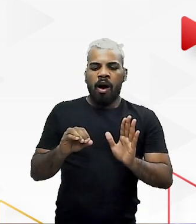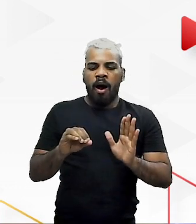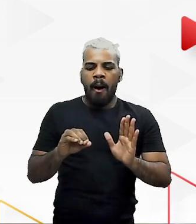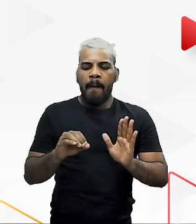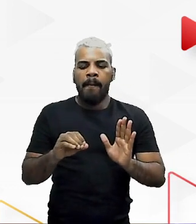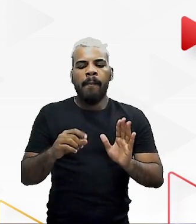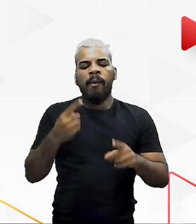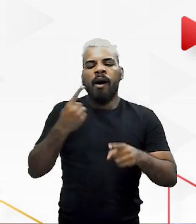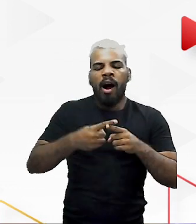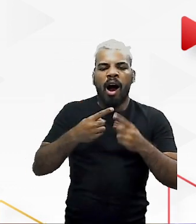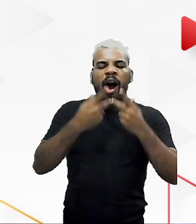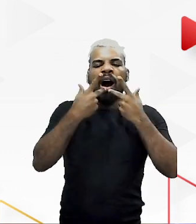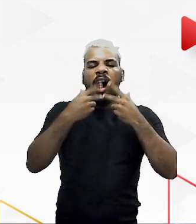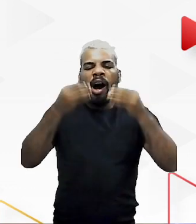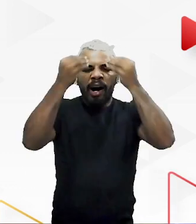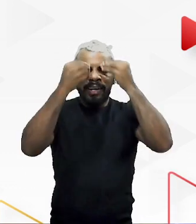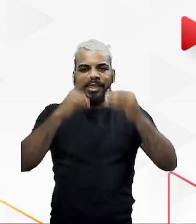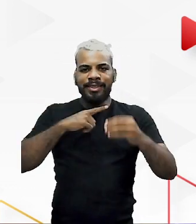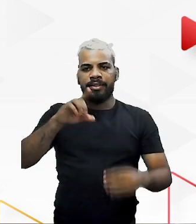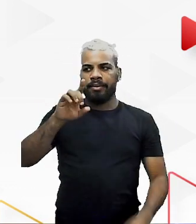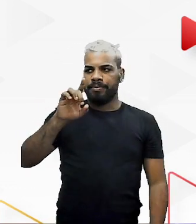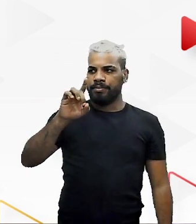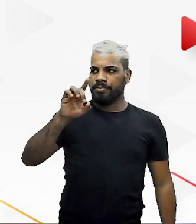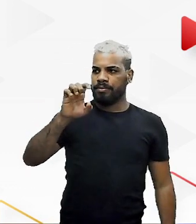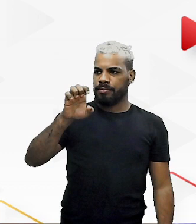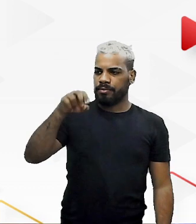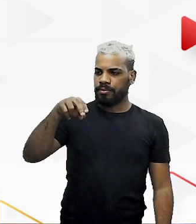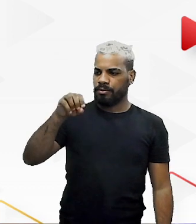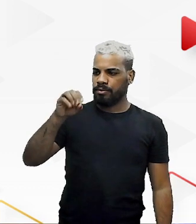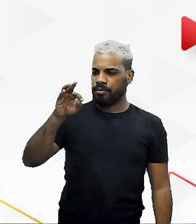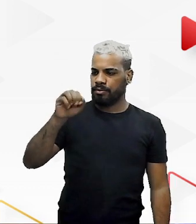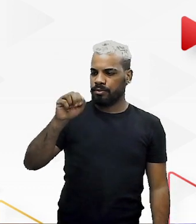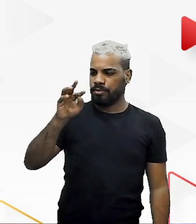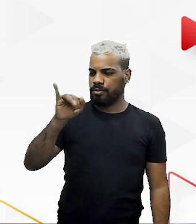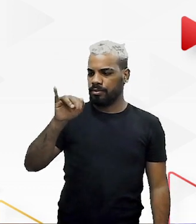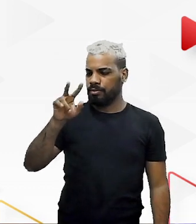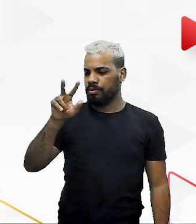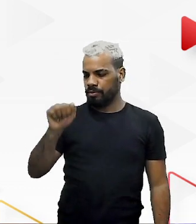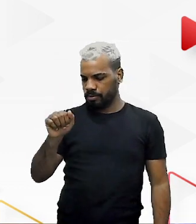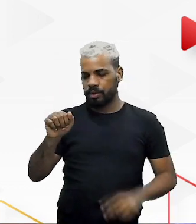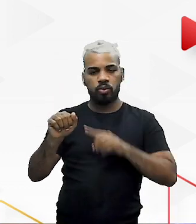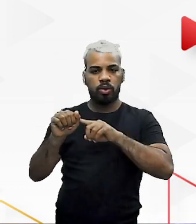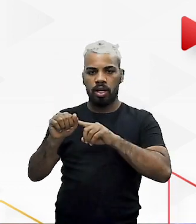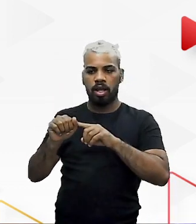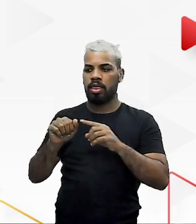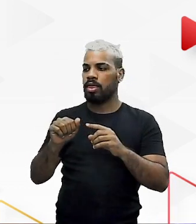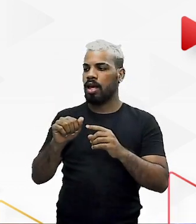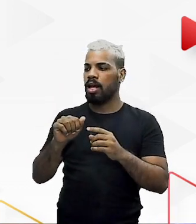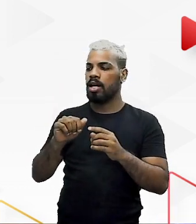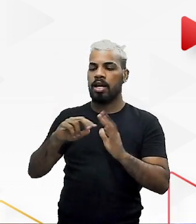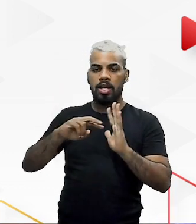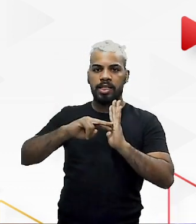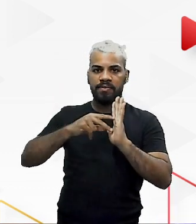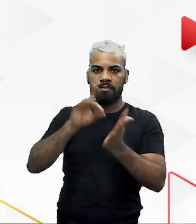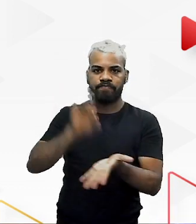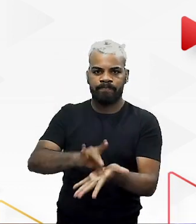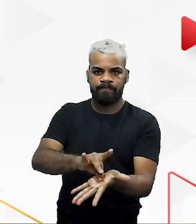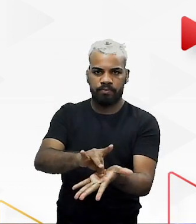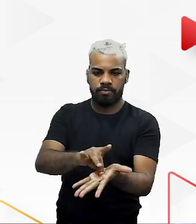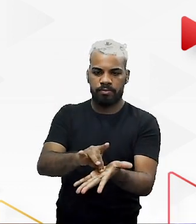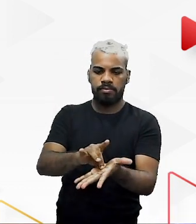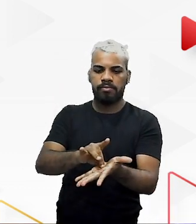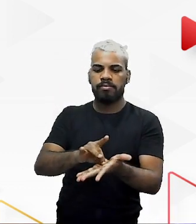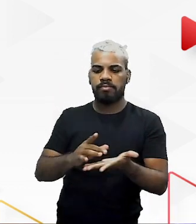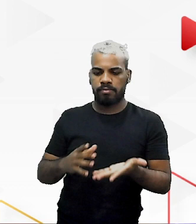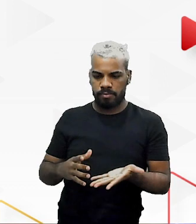denotativa. A palavra ela não vai ganhar um novo significado, ela tem um significado dela real primário, aquele que você encontra